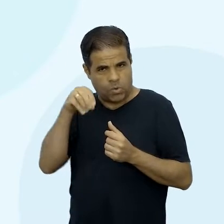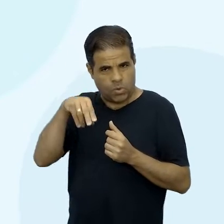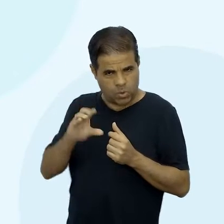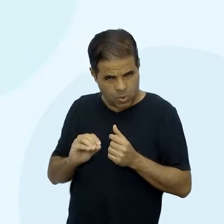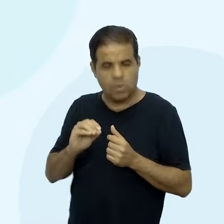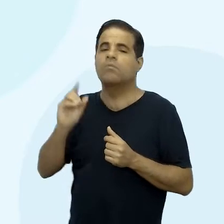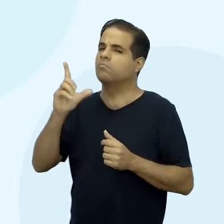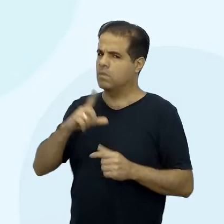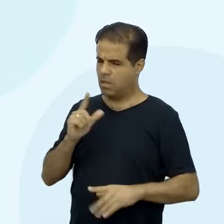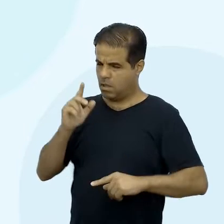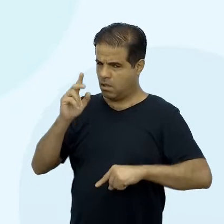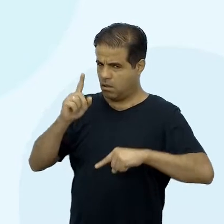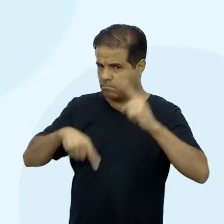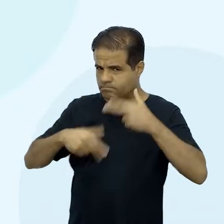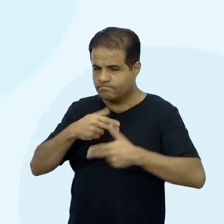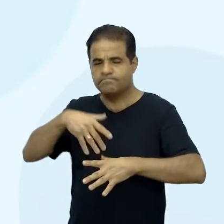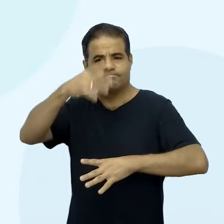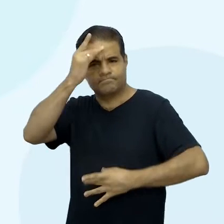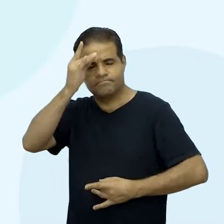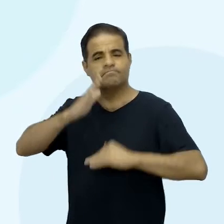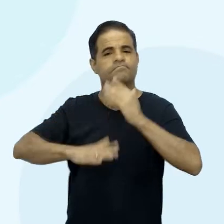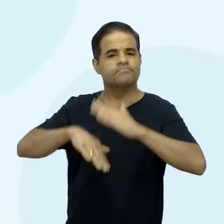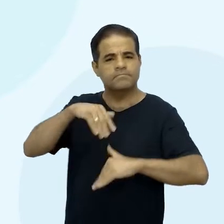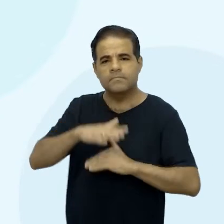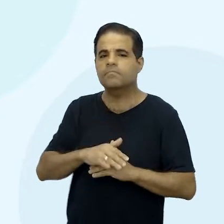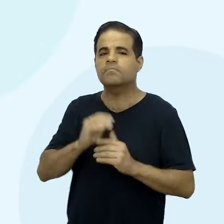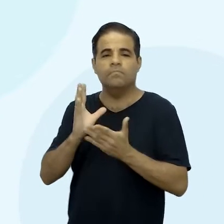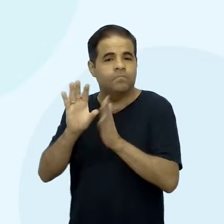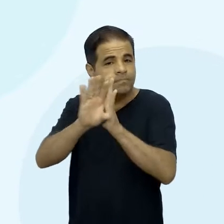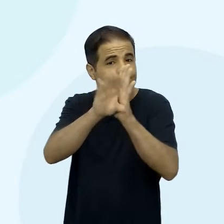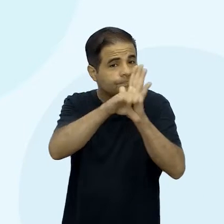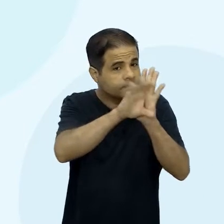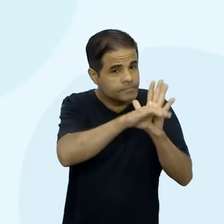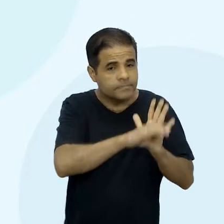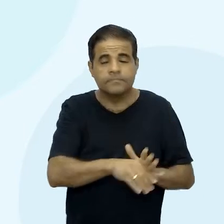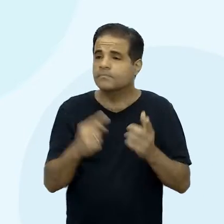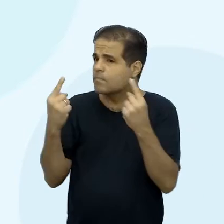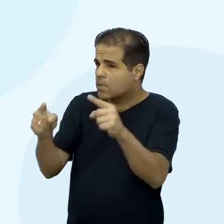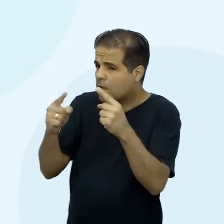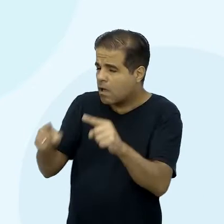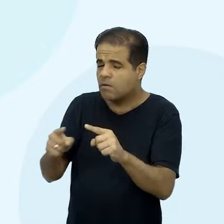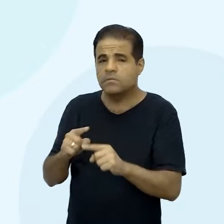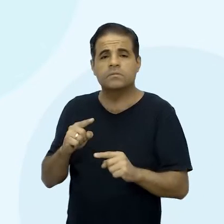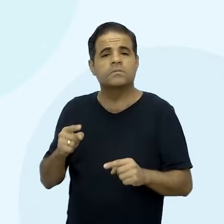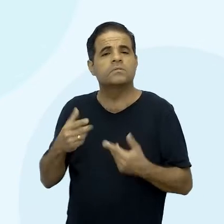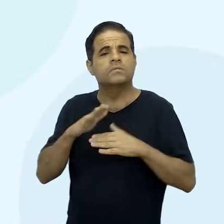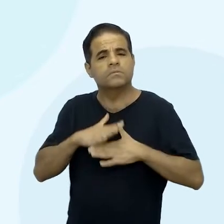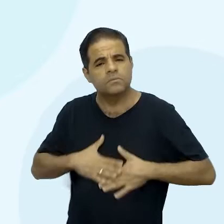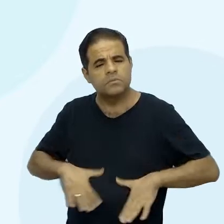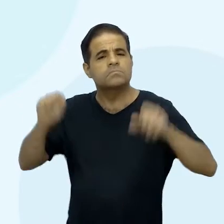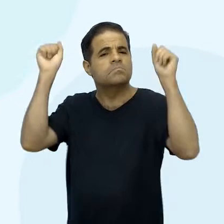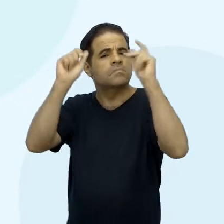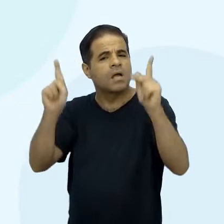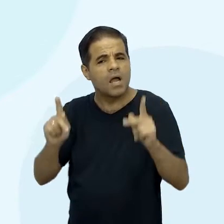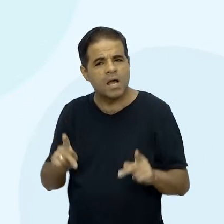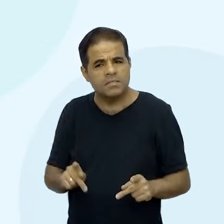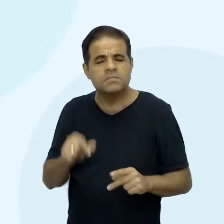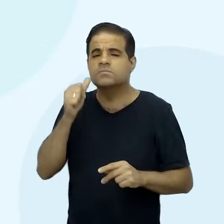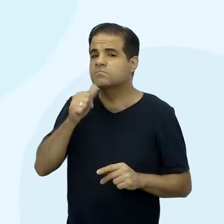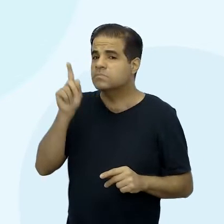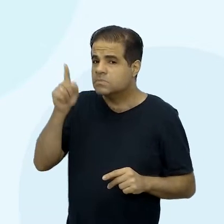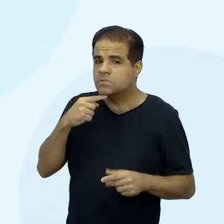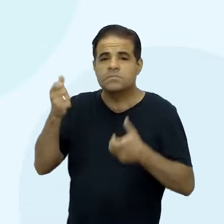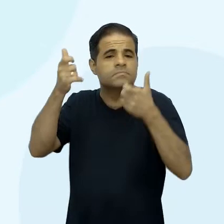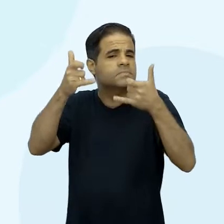obras, tanto musicais quanto plásticas e conceituais, a provocação, a introspecção e o pacifismo. Então, ela era muito de falar